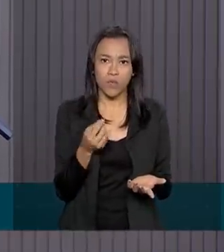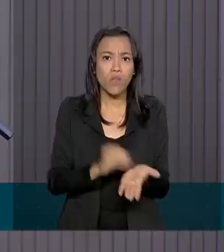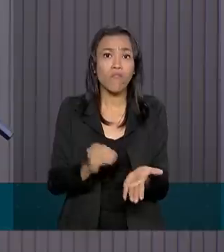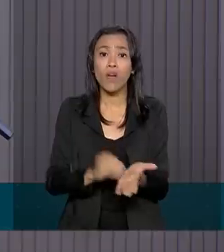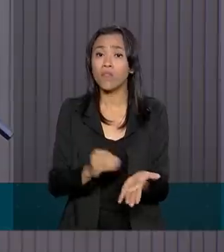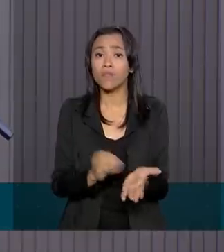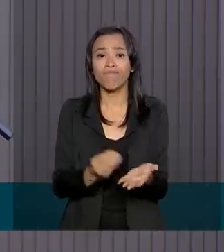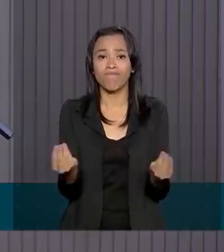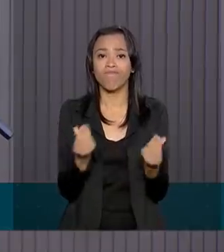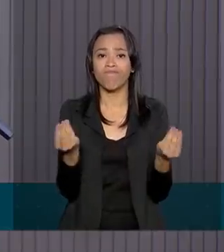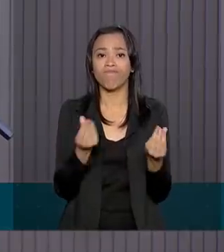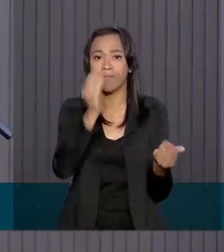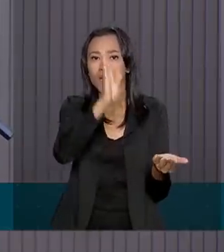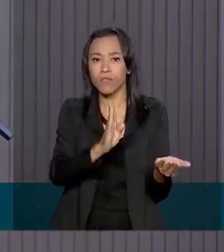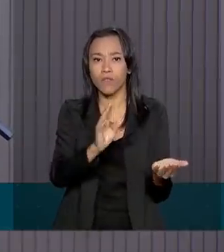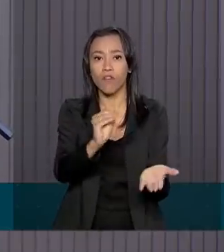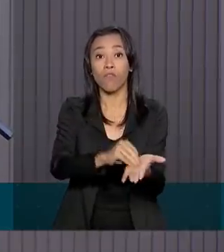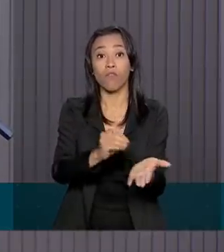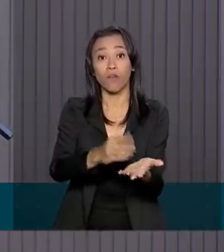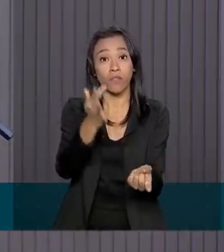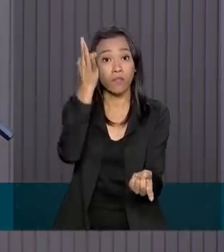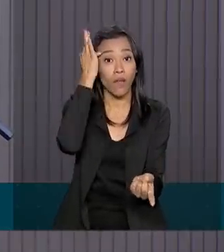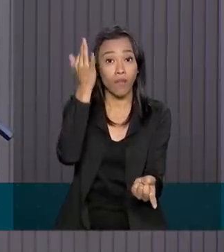falta? Falta fé.